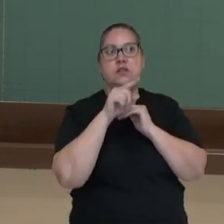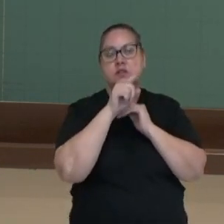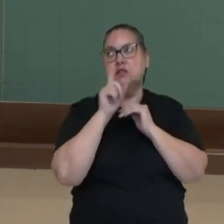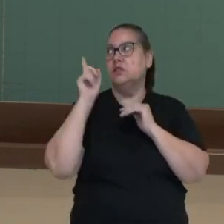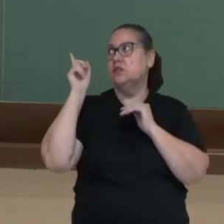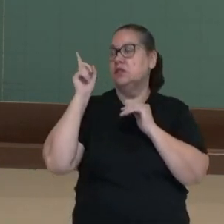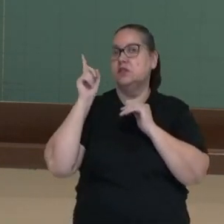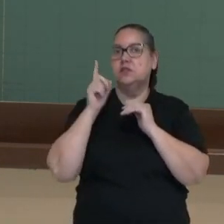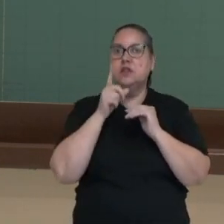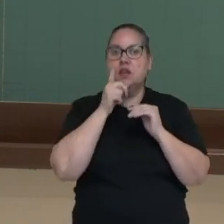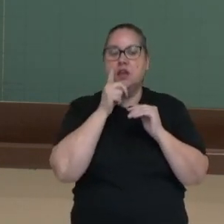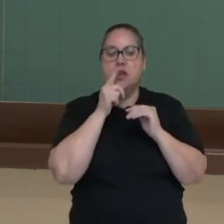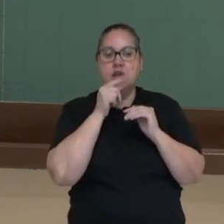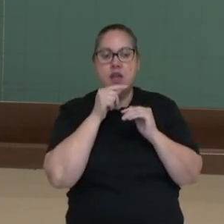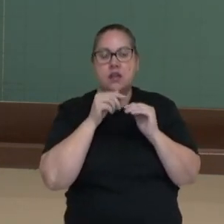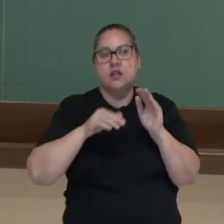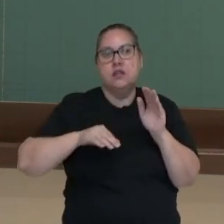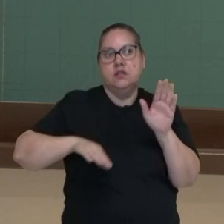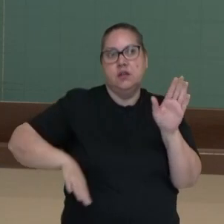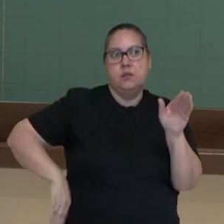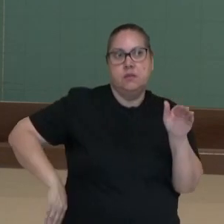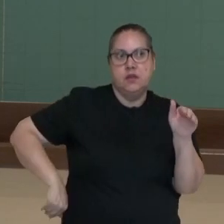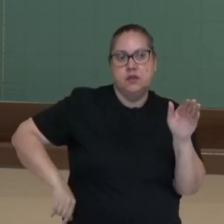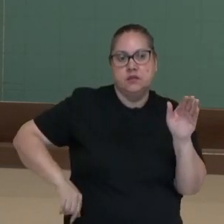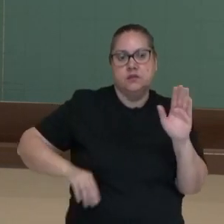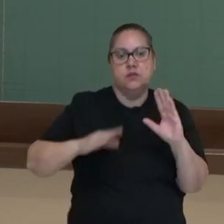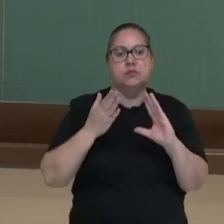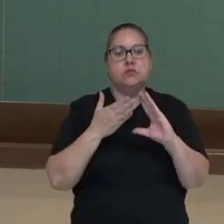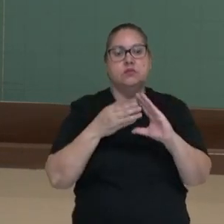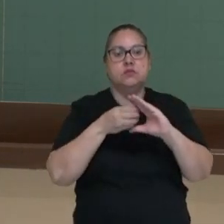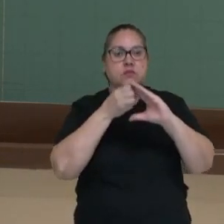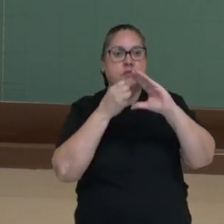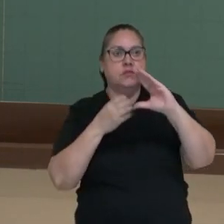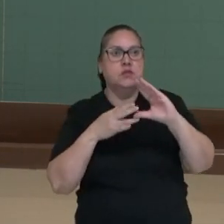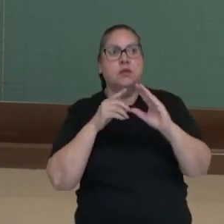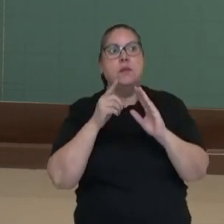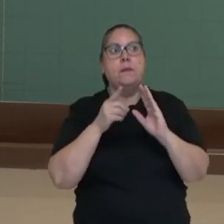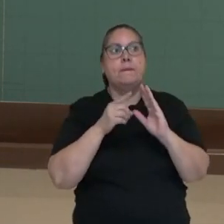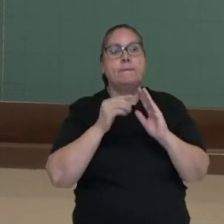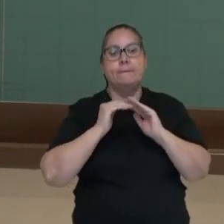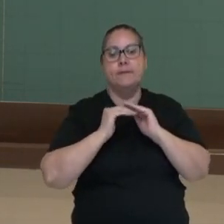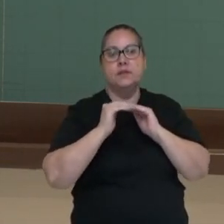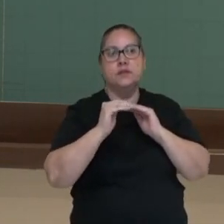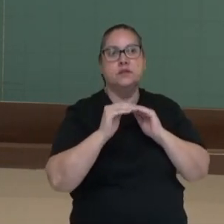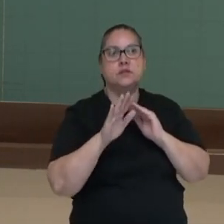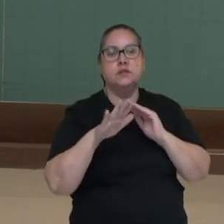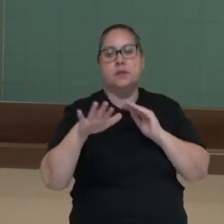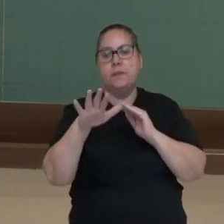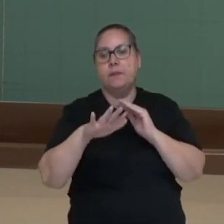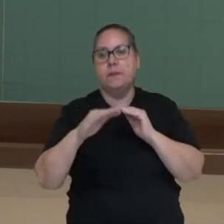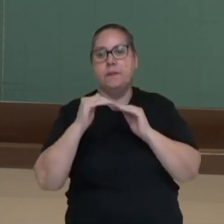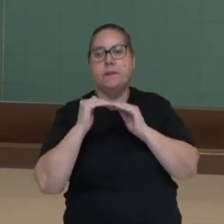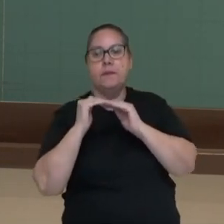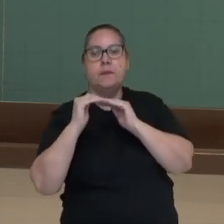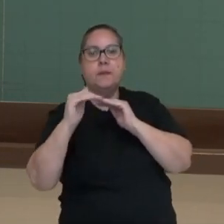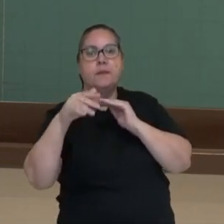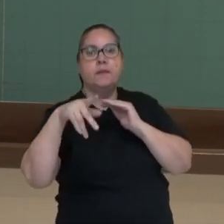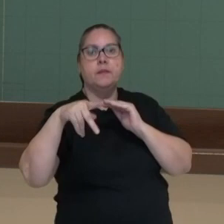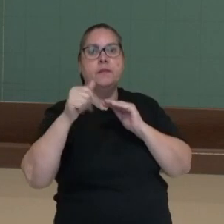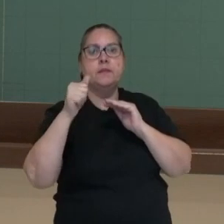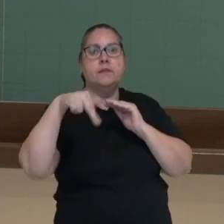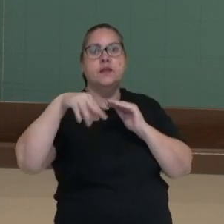toda a região de litoral é classificada ali como planície, e a planície do Pantanal é outro